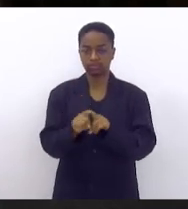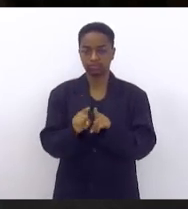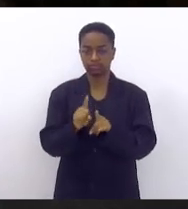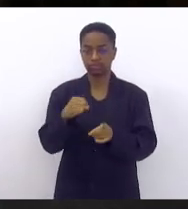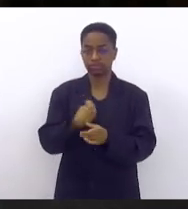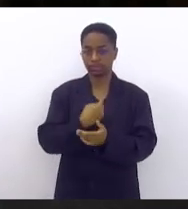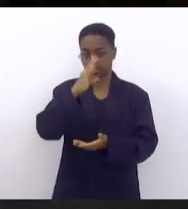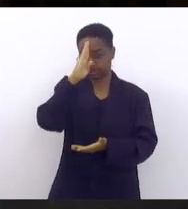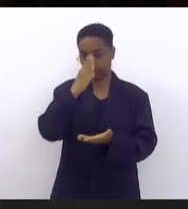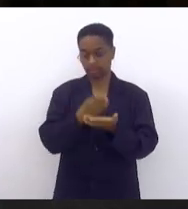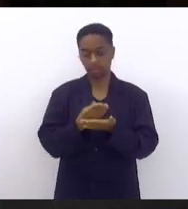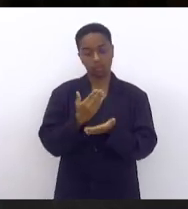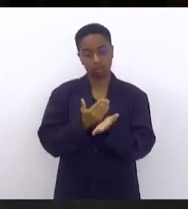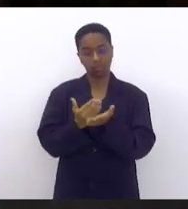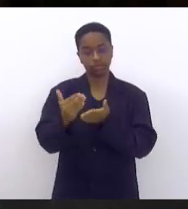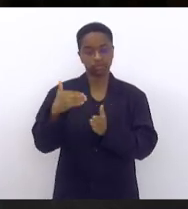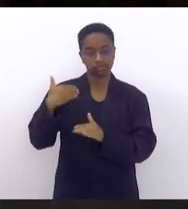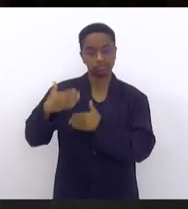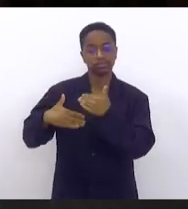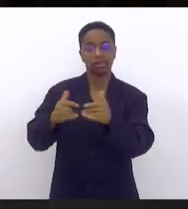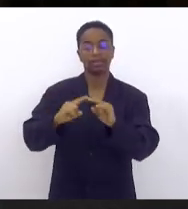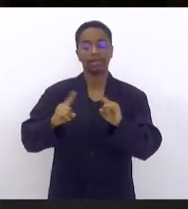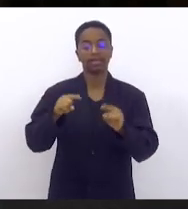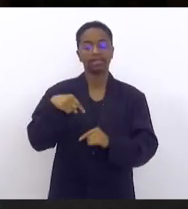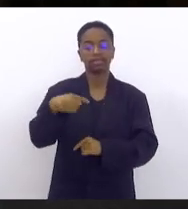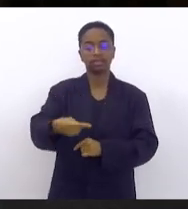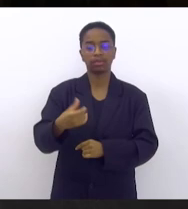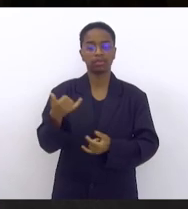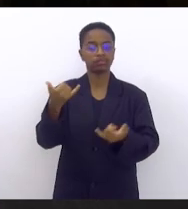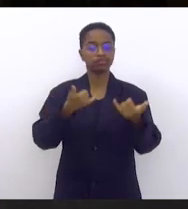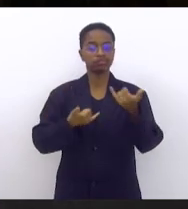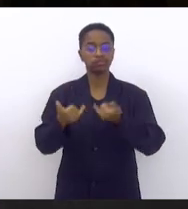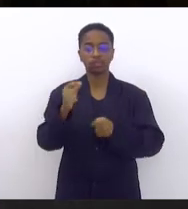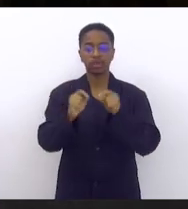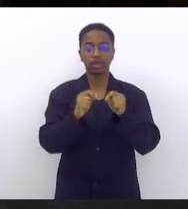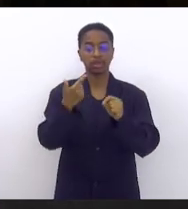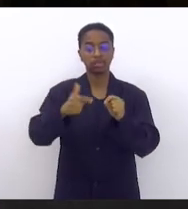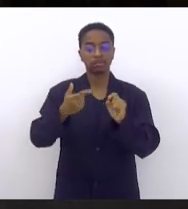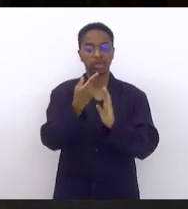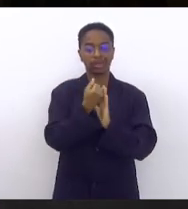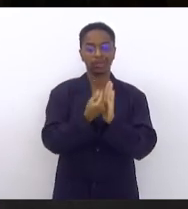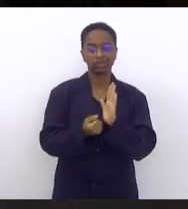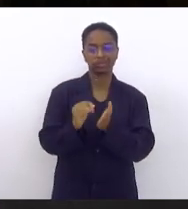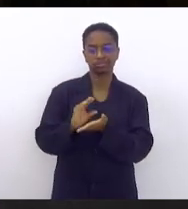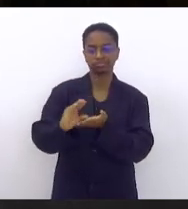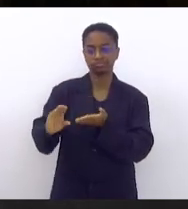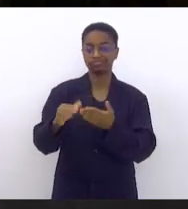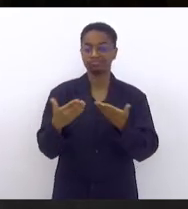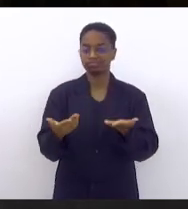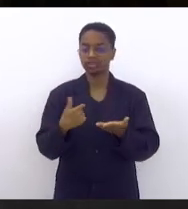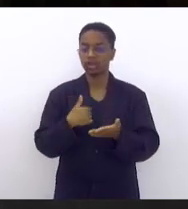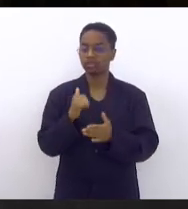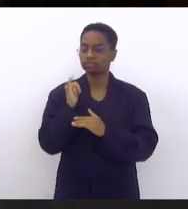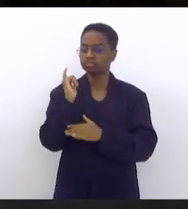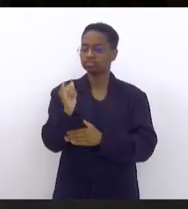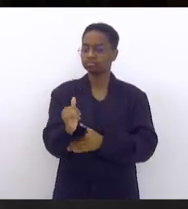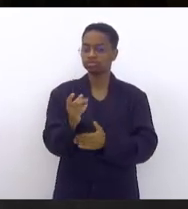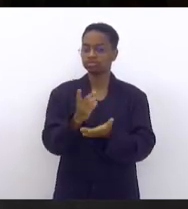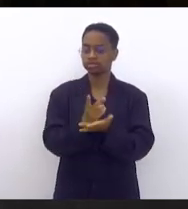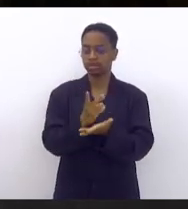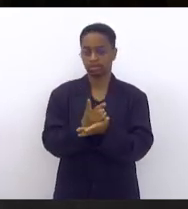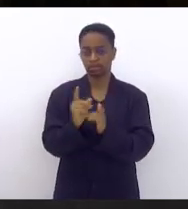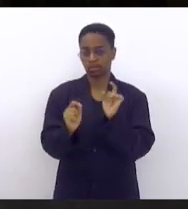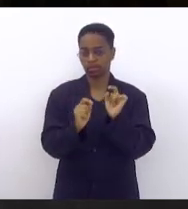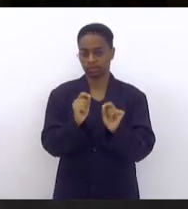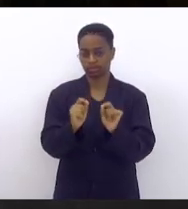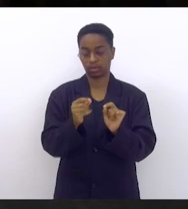crer que a coisa estava andando. Depois fomos informados da inexistência do orçamento. Eu sempre digo uma coisa, é óbvio